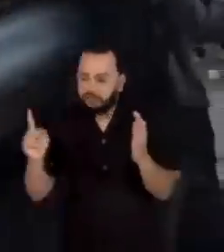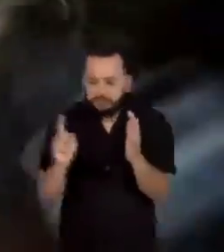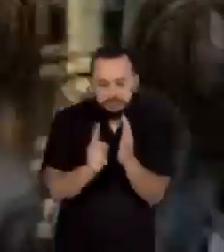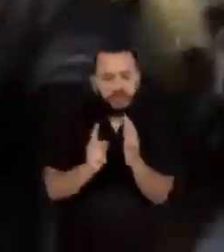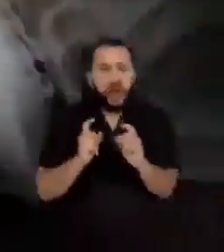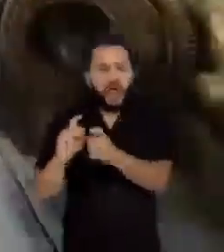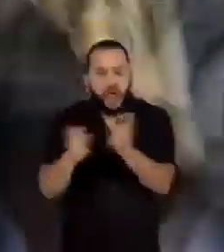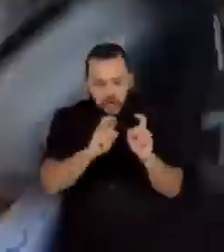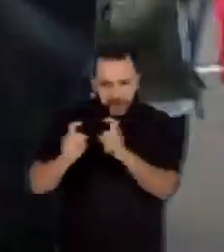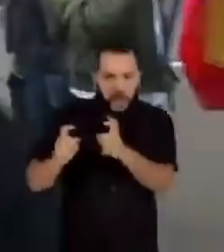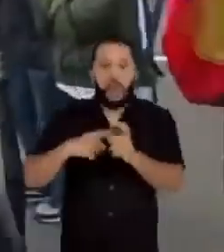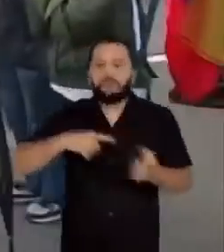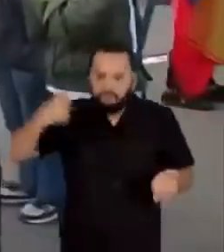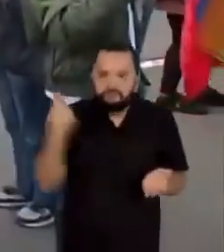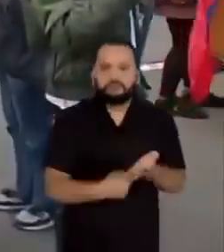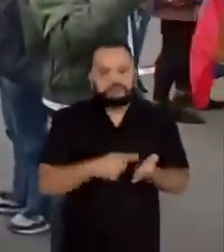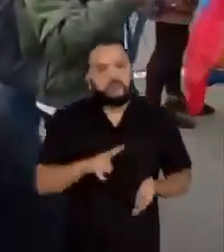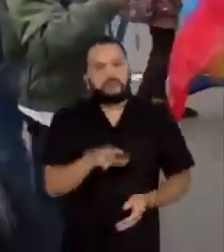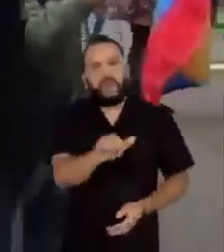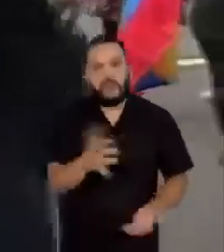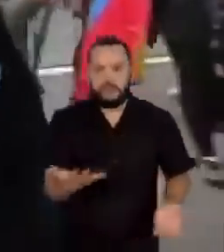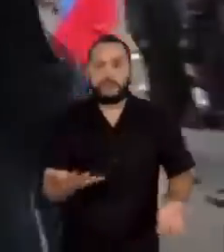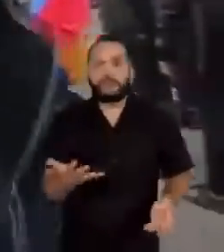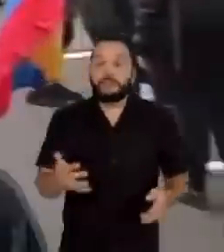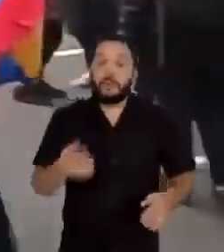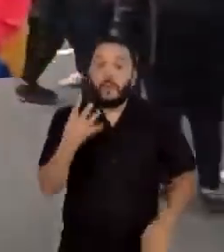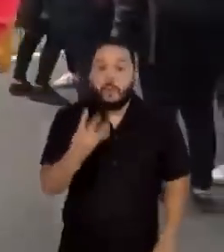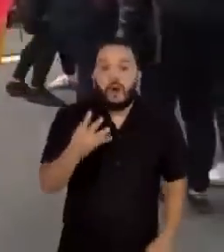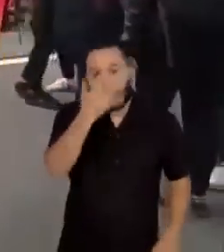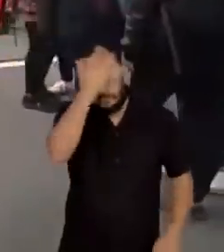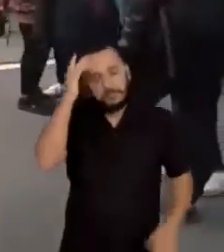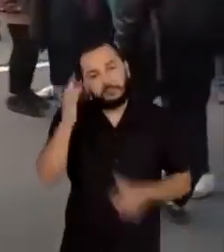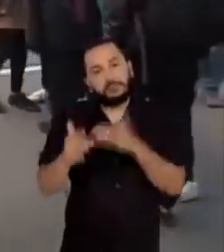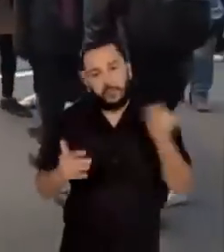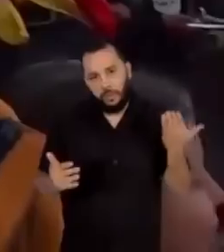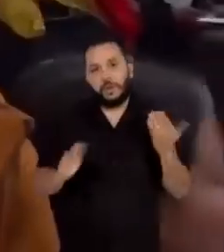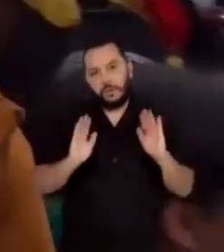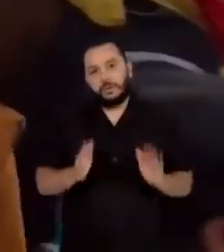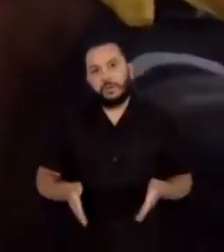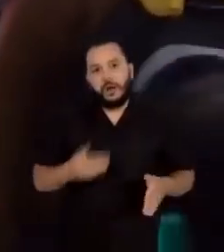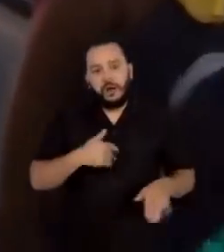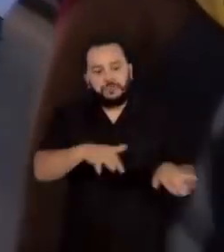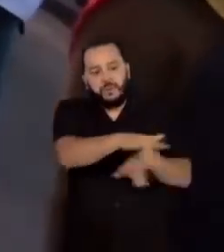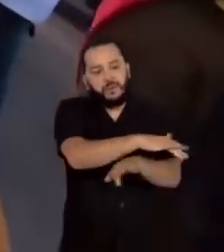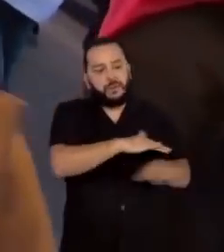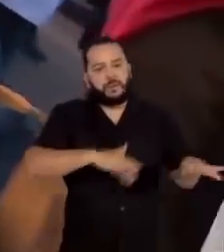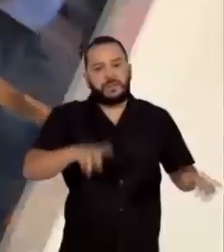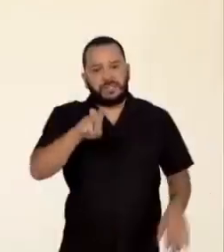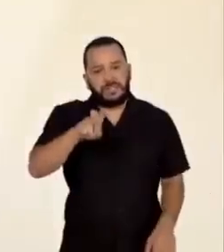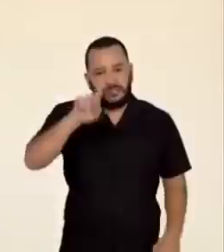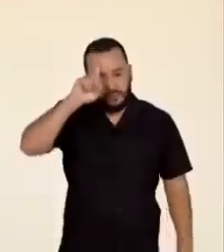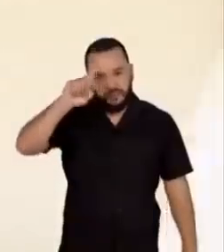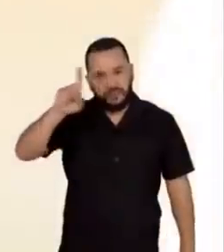já confirmaram a presença. 4 pessoas já morreram nos protestos, que chegam ao 5º dia.